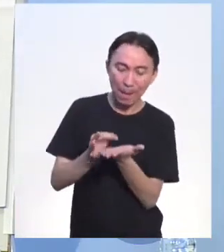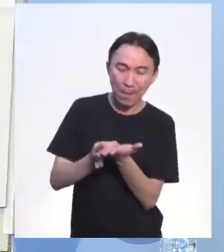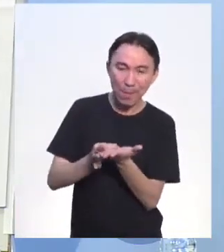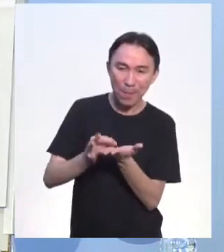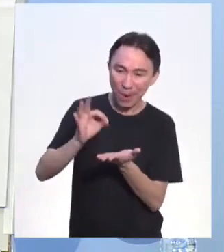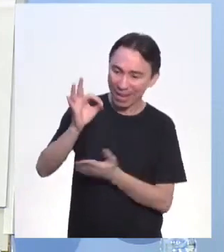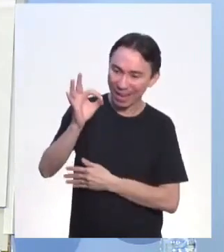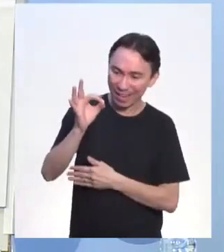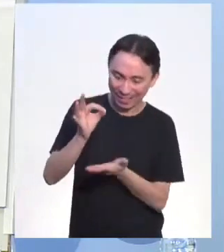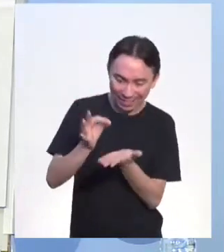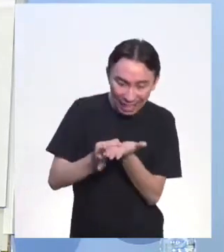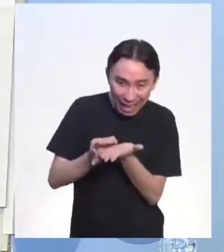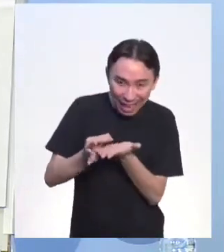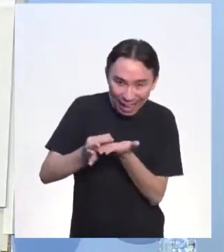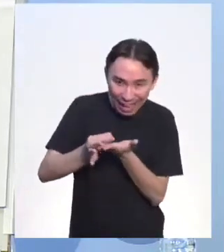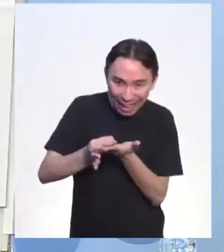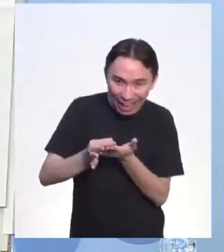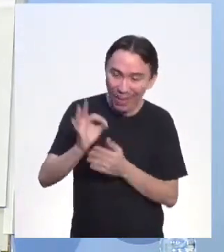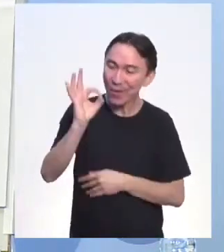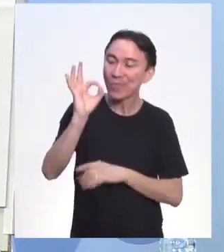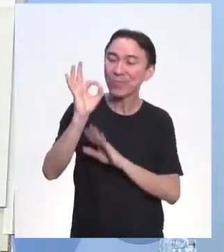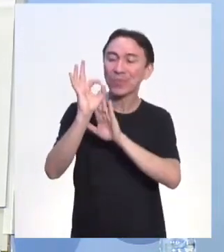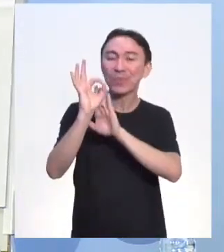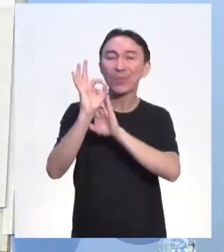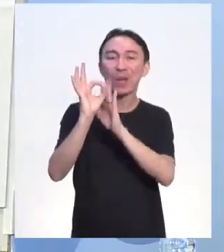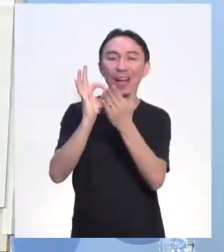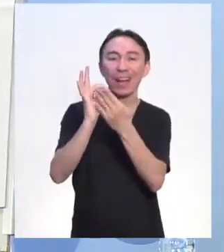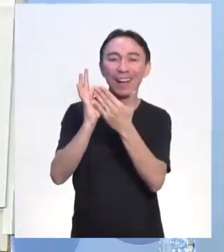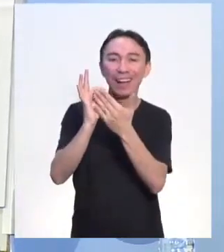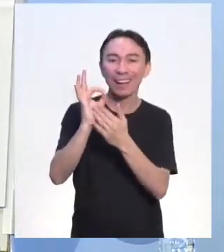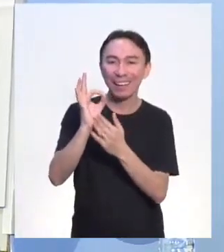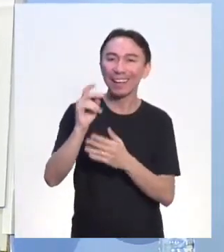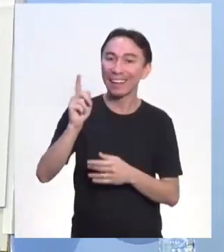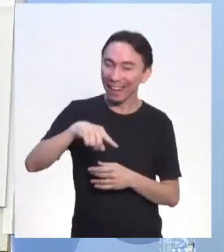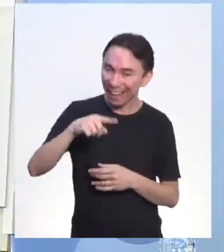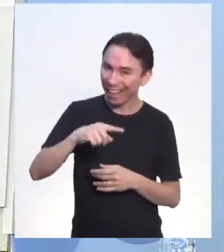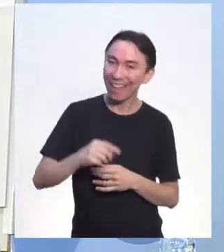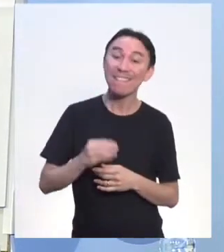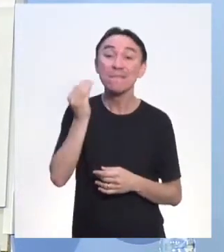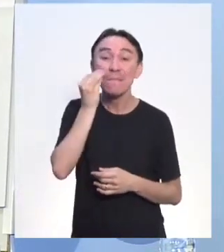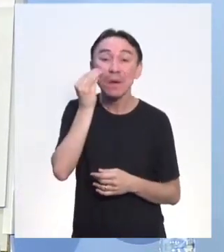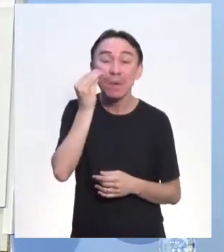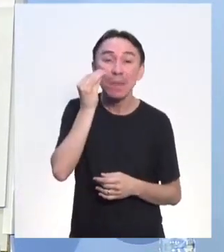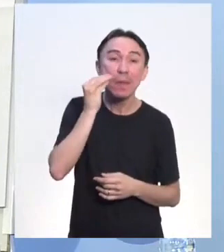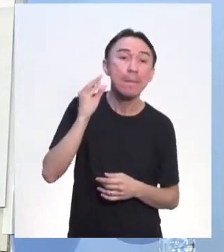experimento aleatório é o quê? Foi o que a gente fez na última aula, né?